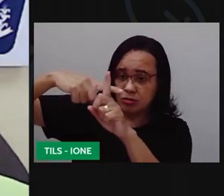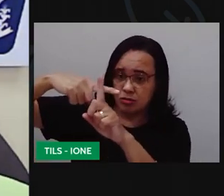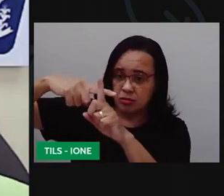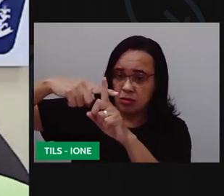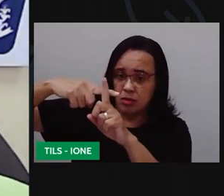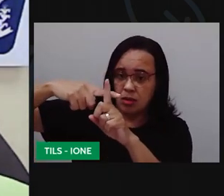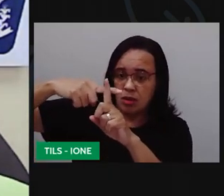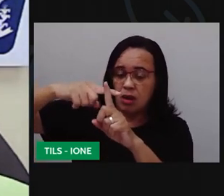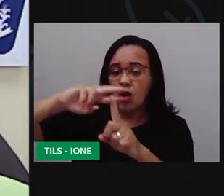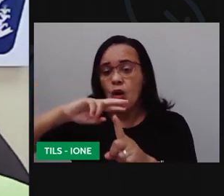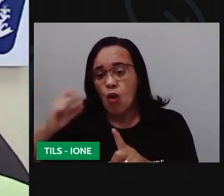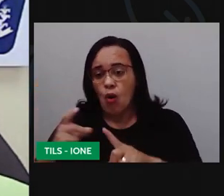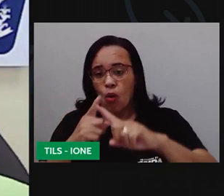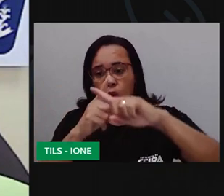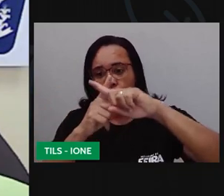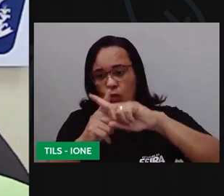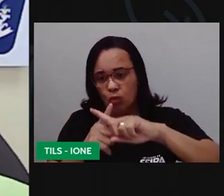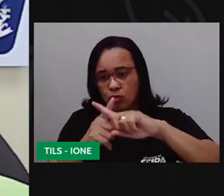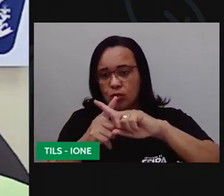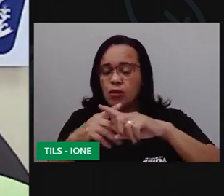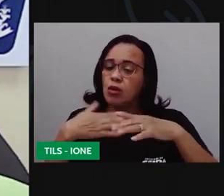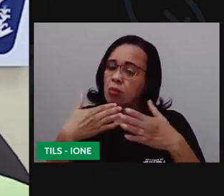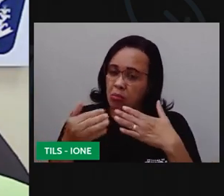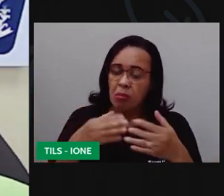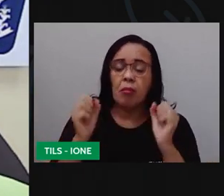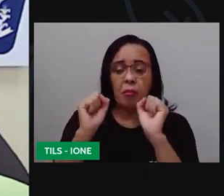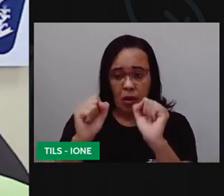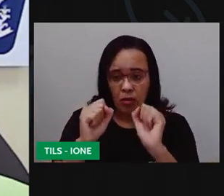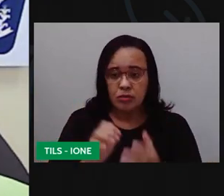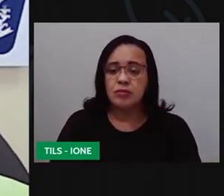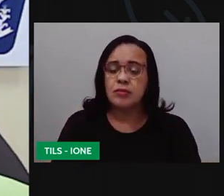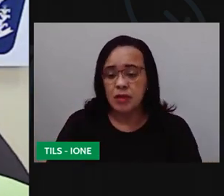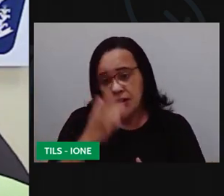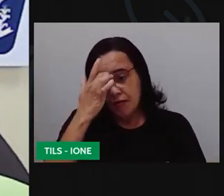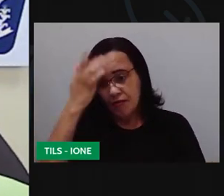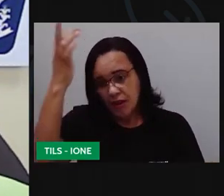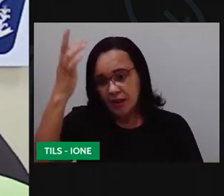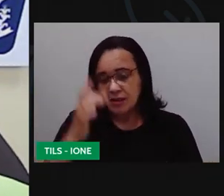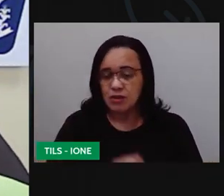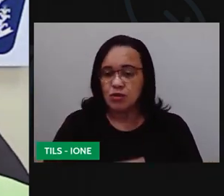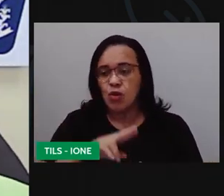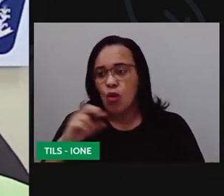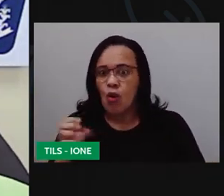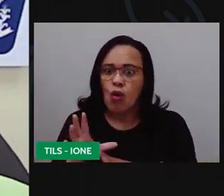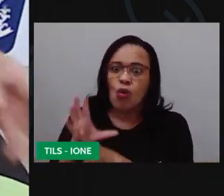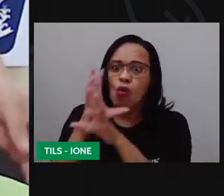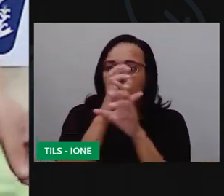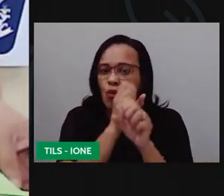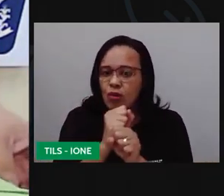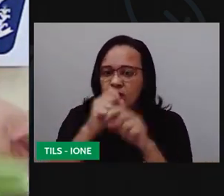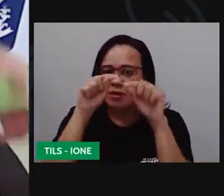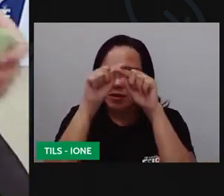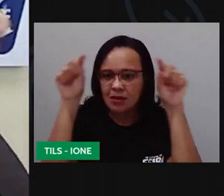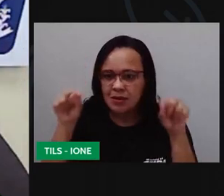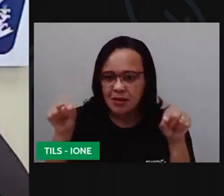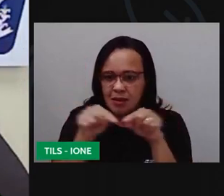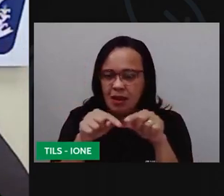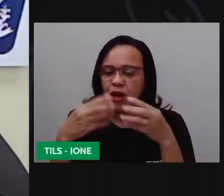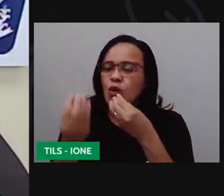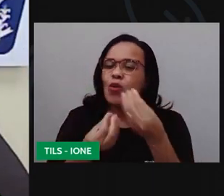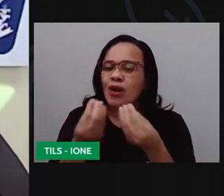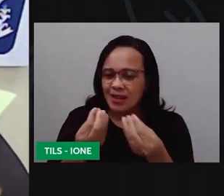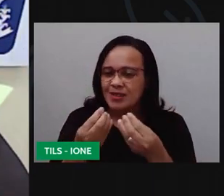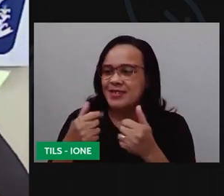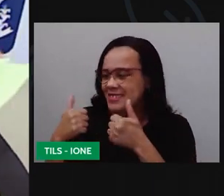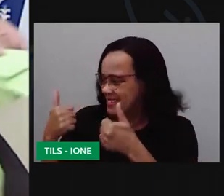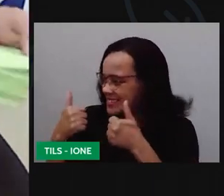multiplicação. Beleza. Fácil, né? Aqui eu posso fazer assim, ou inclusive contar os meus quadradinhos. Nós vamos dificultar, viu,